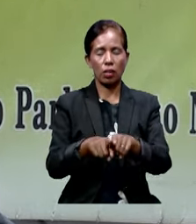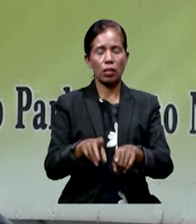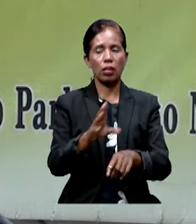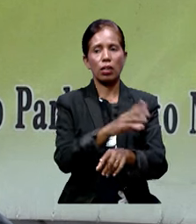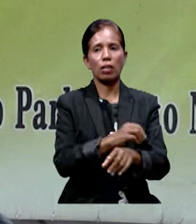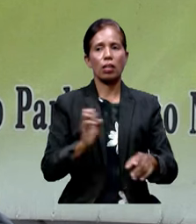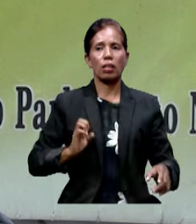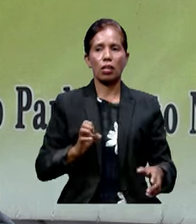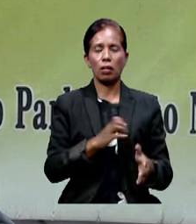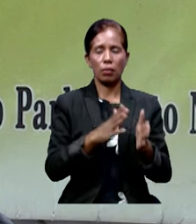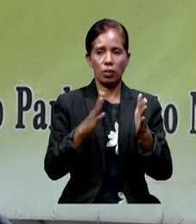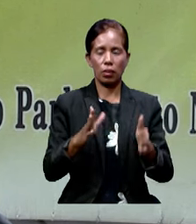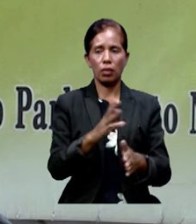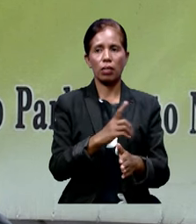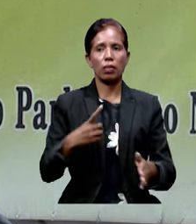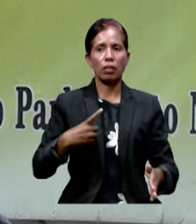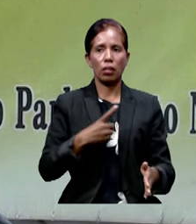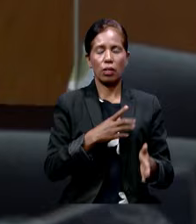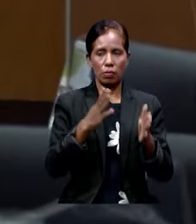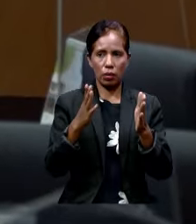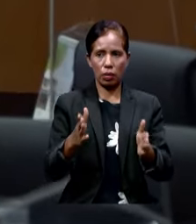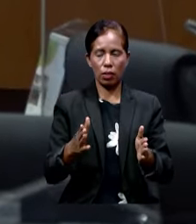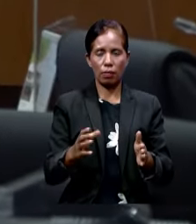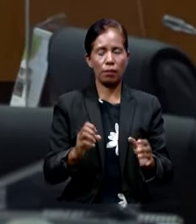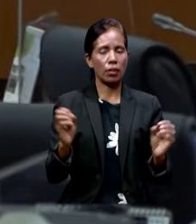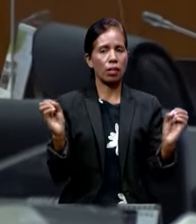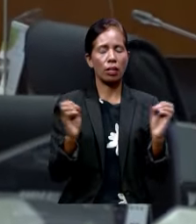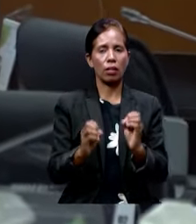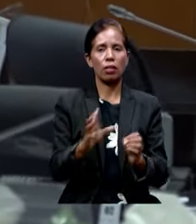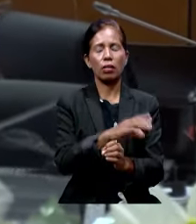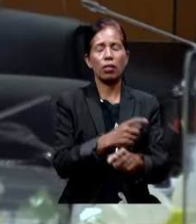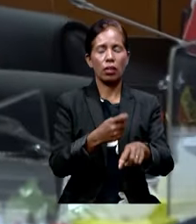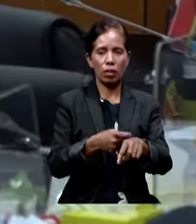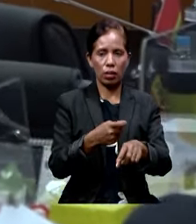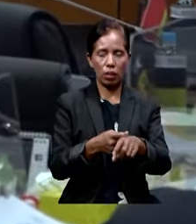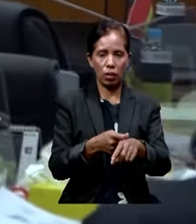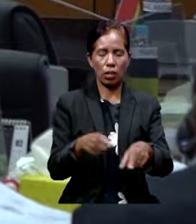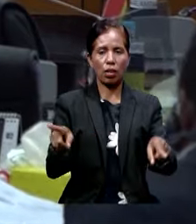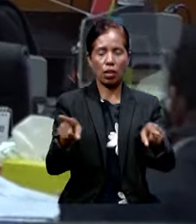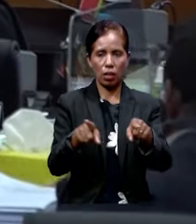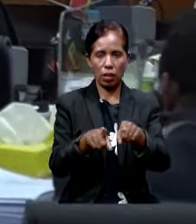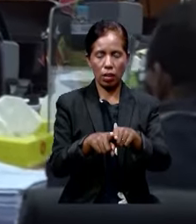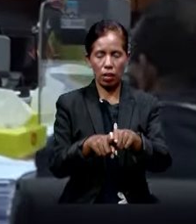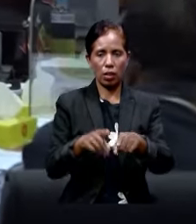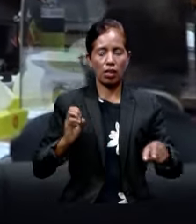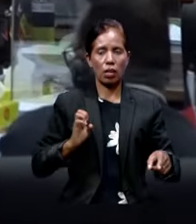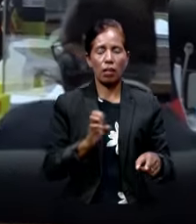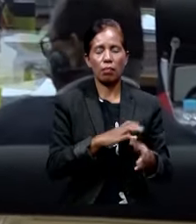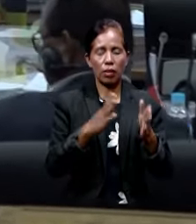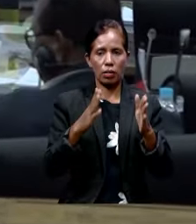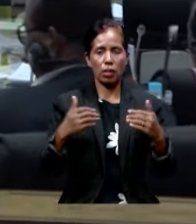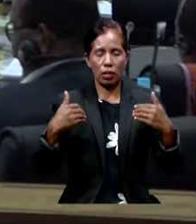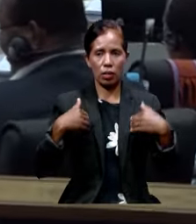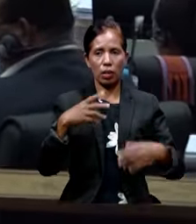hanesan Embaixador no deputado. Alende ne, Kalohan mos la satisfaz, tamba iha momentu nia emposadu ona nudar Embaixador iha ona